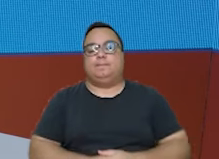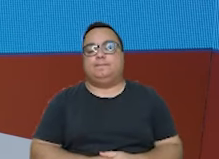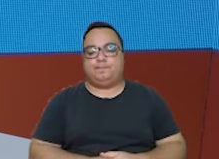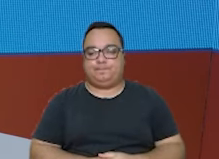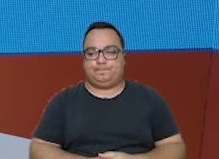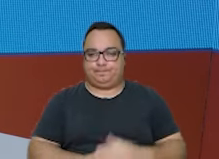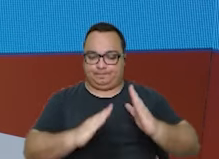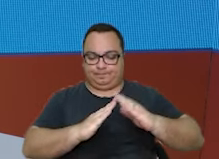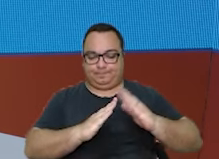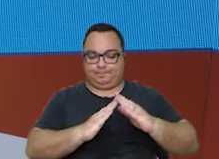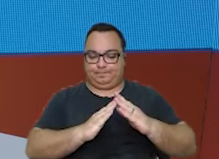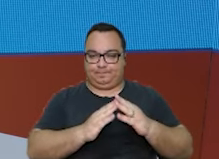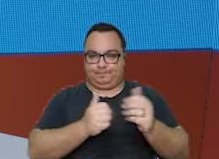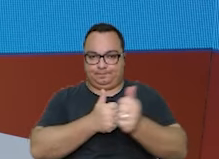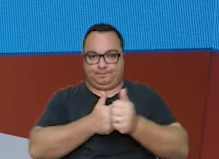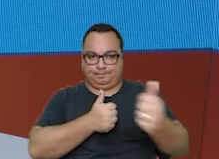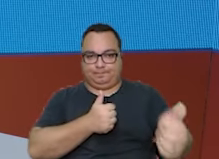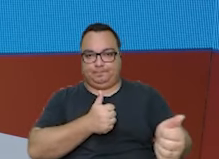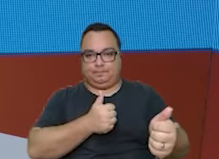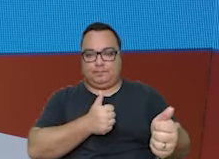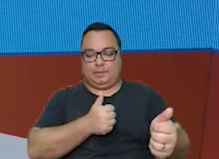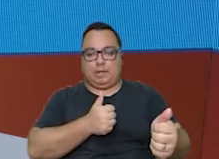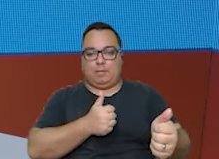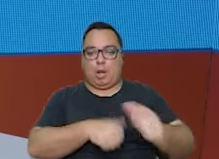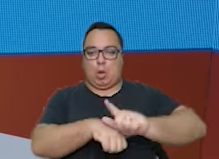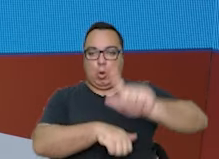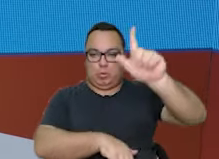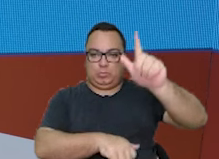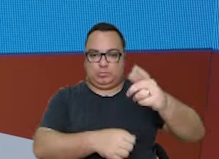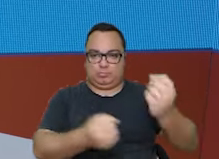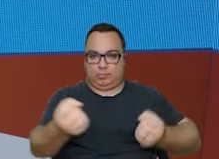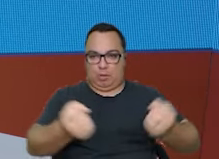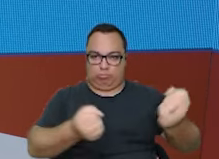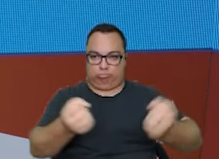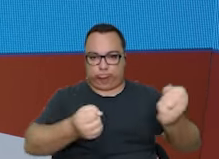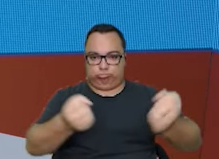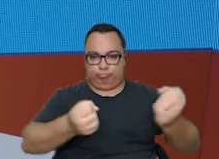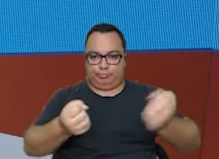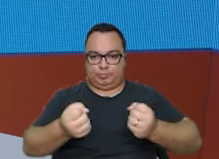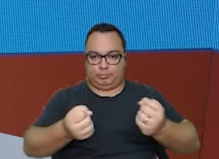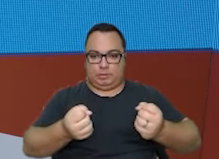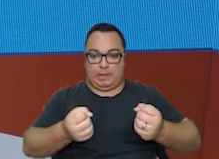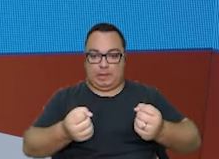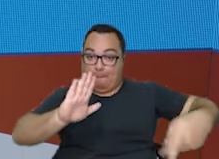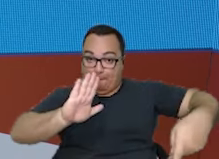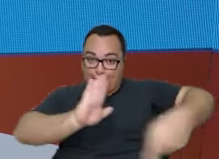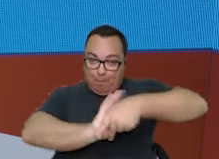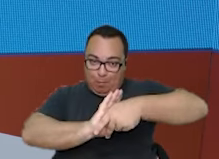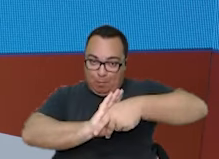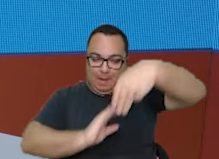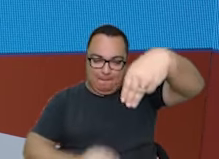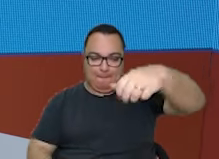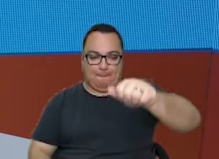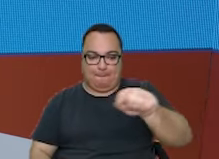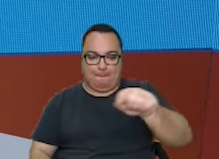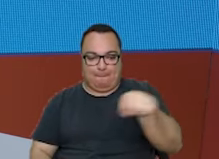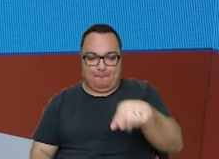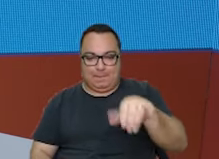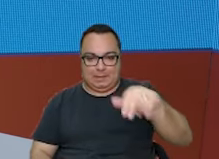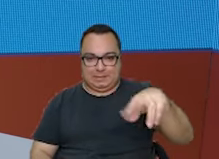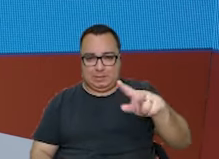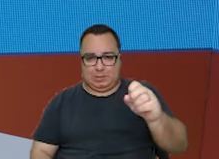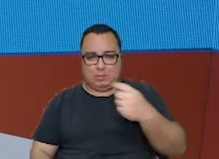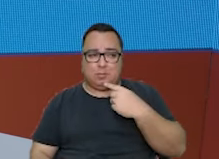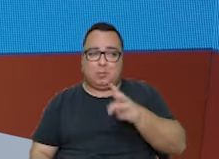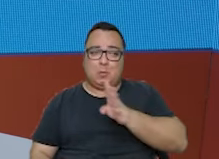um uma concessionária de carros né que é a que é do Mazinho e eu conheço o Mazinho eu sei quem é o Mazinho e tudo